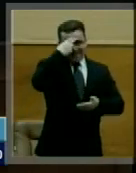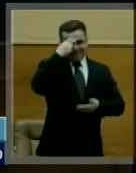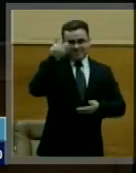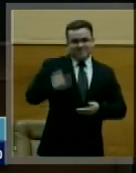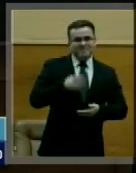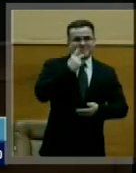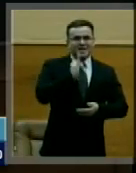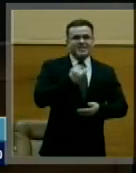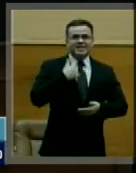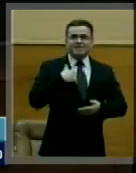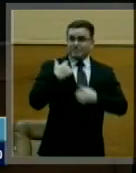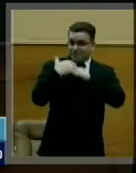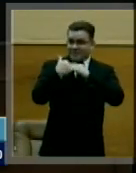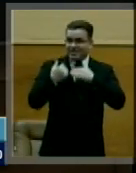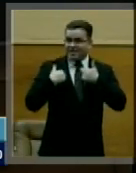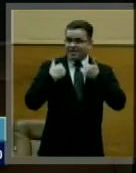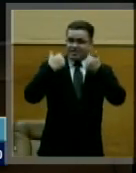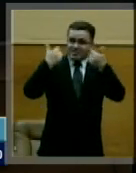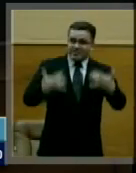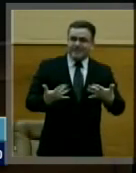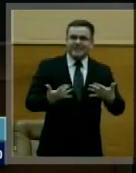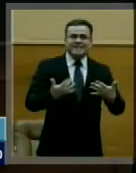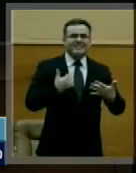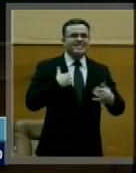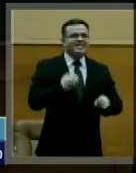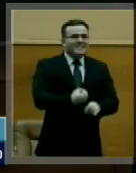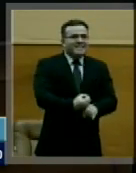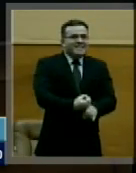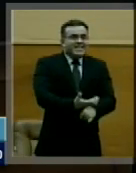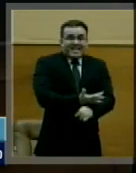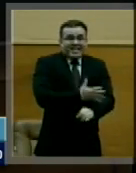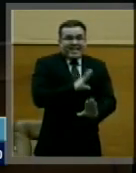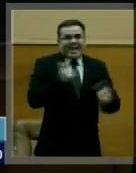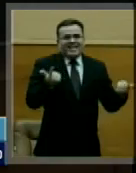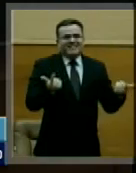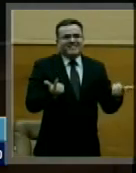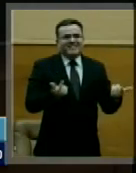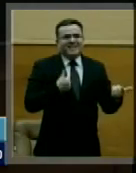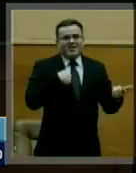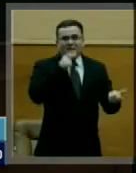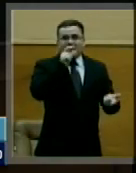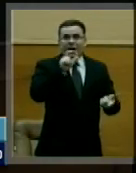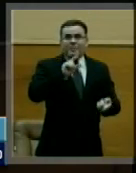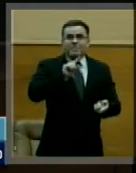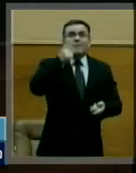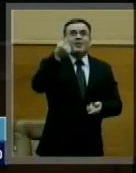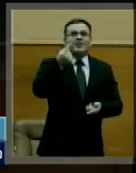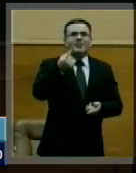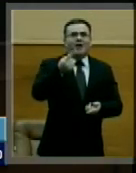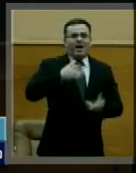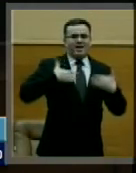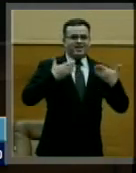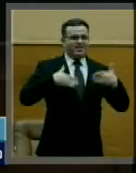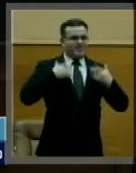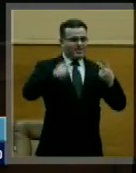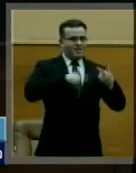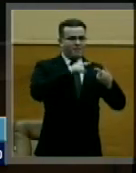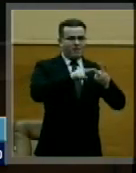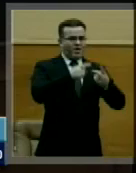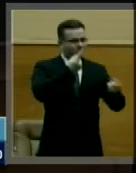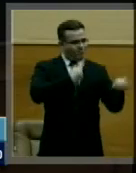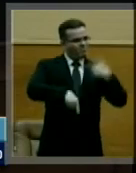falar um pouquinho dele, assim, bate a emoção, né, que a gente vai falar. A primeira palavra que me veio foi alegria e depois resiliência, entendeu?